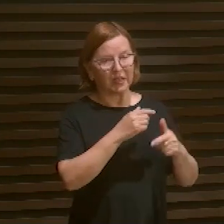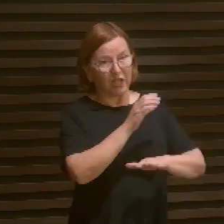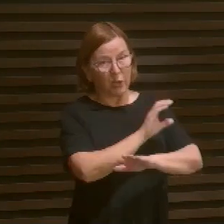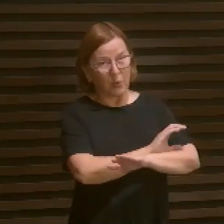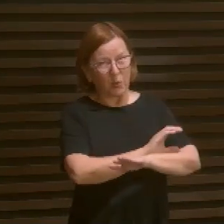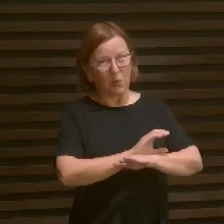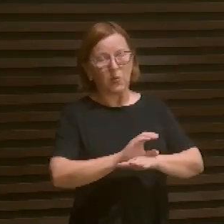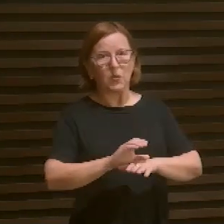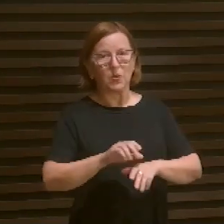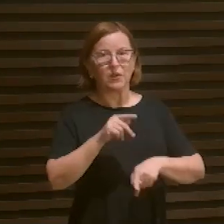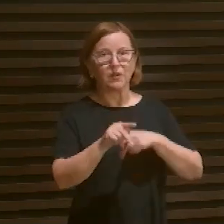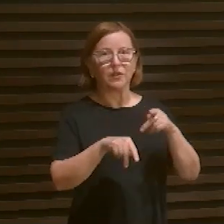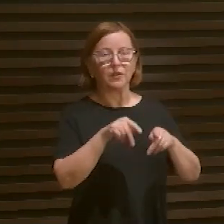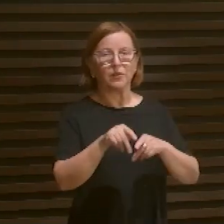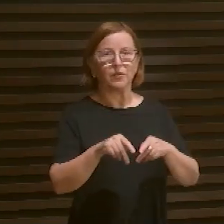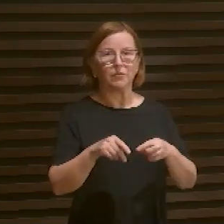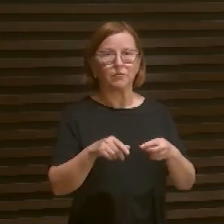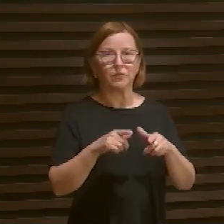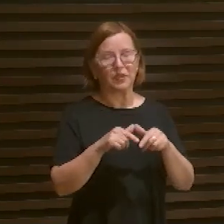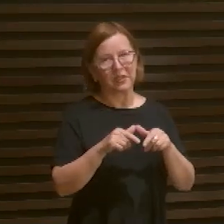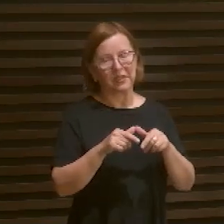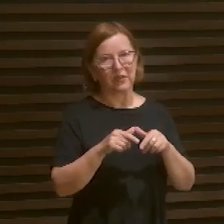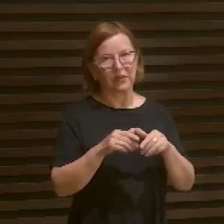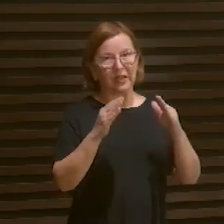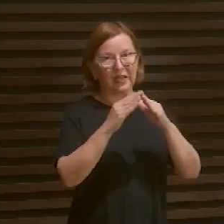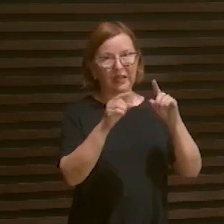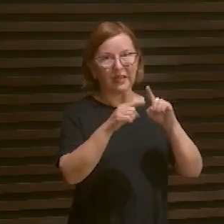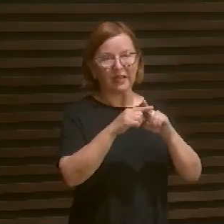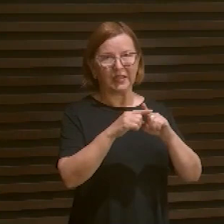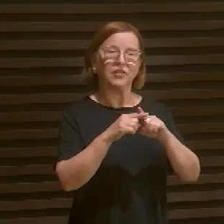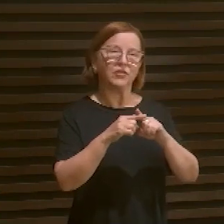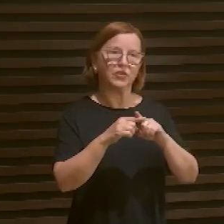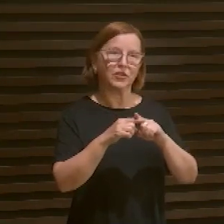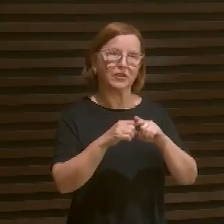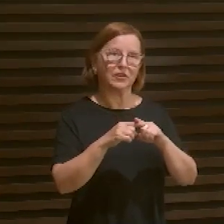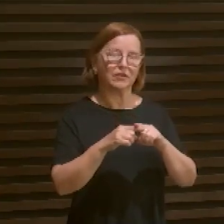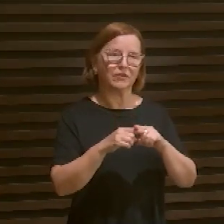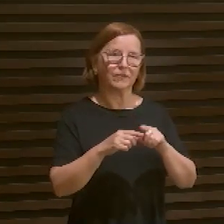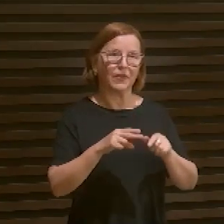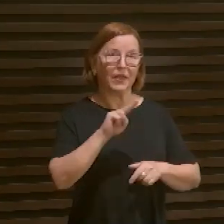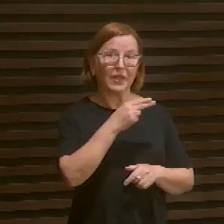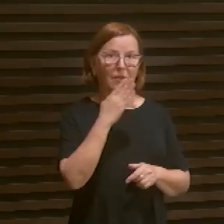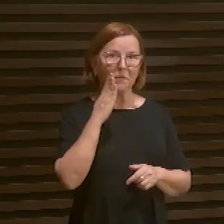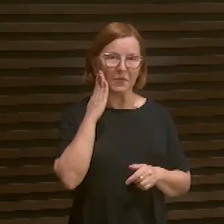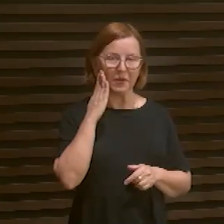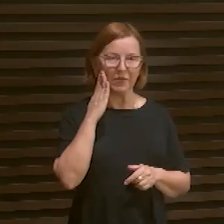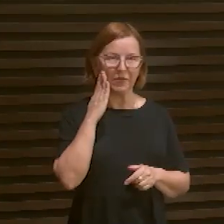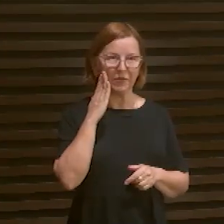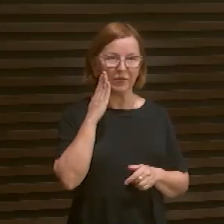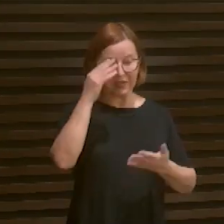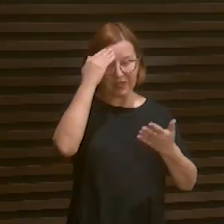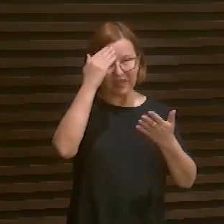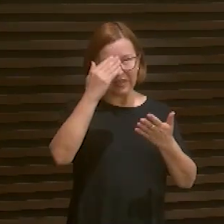igreja hebreia, era uma igreja de crentes hebreus que haviam se